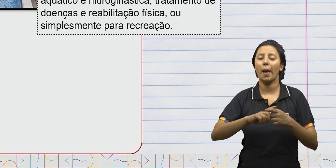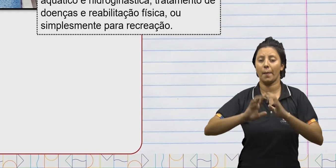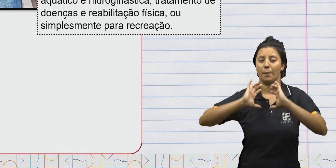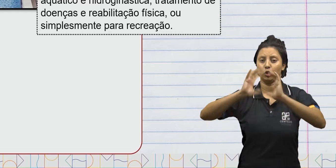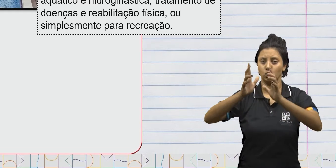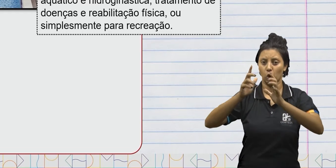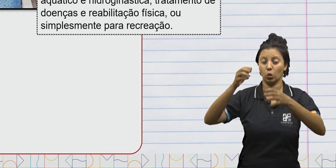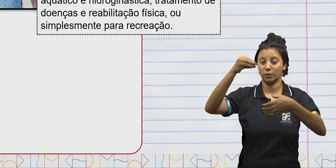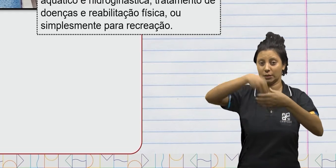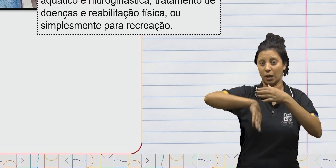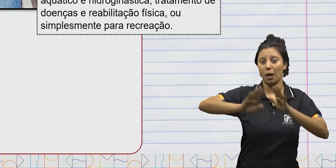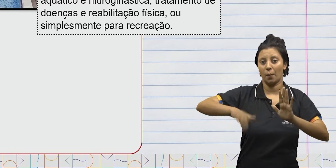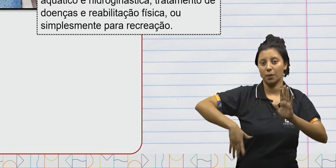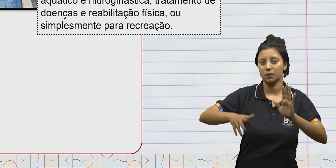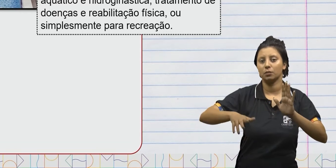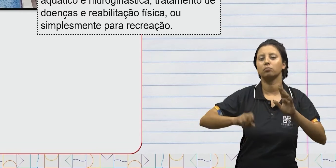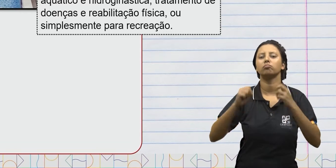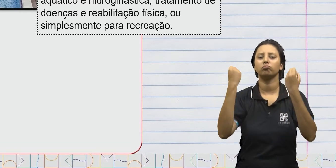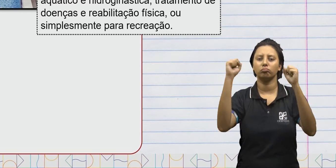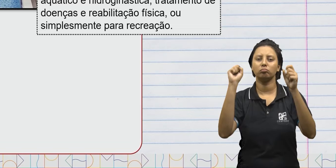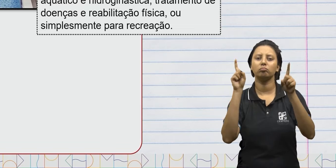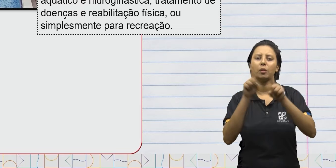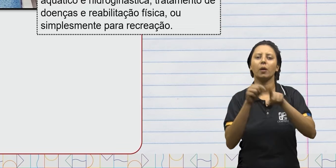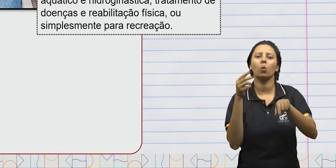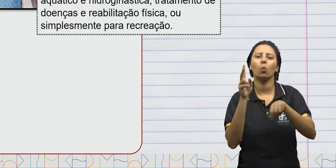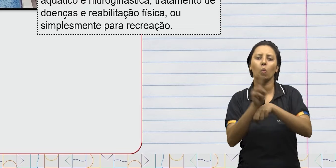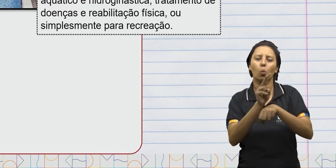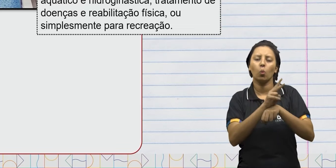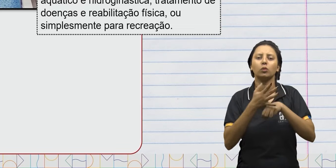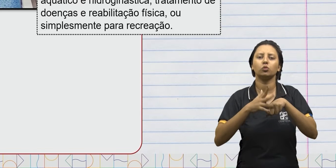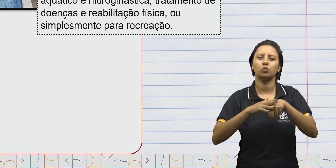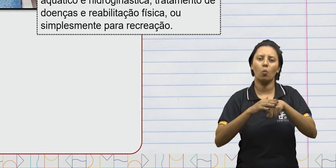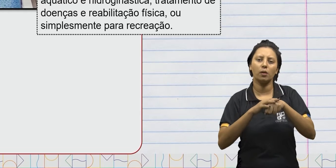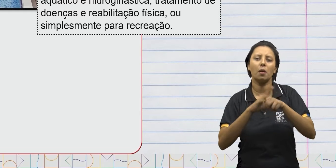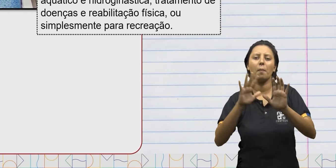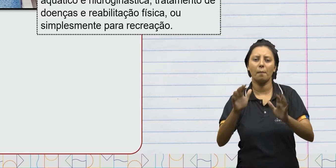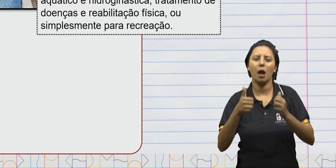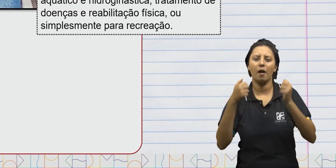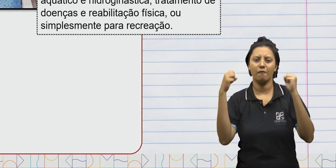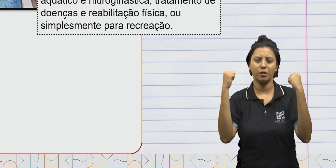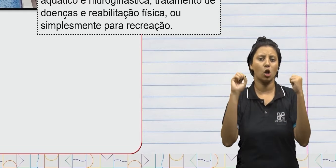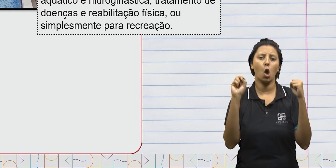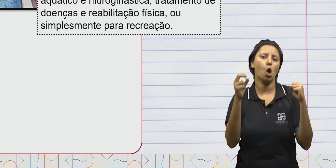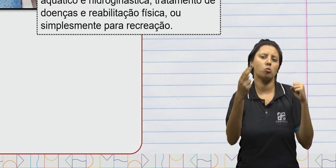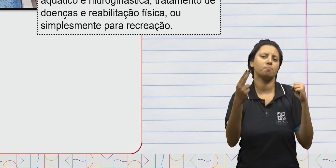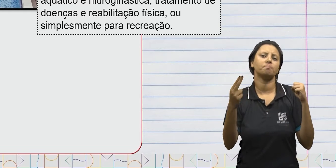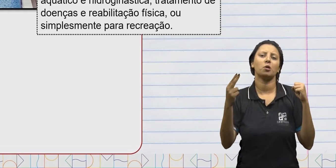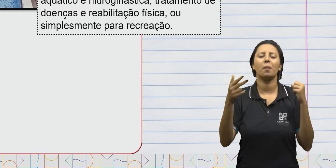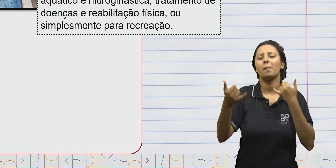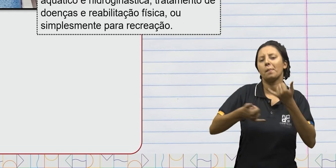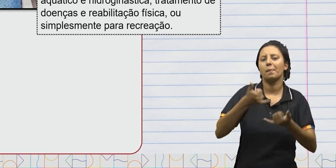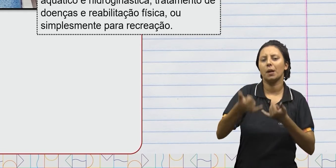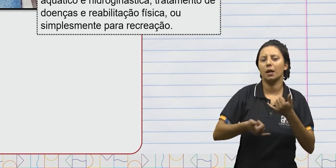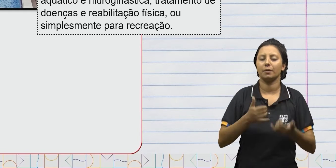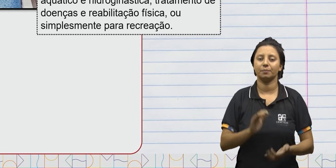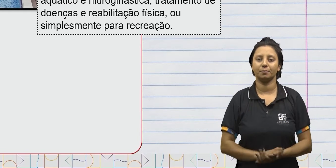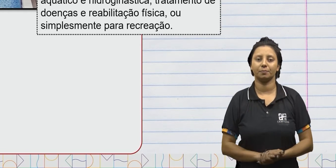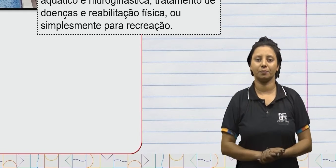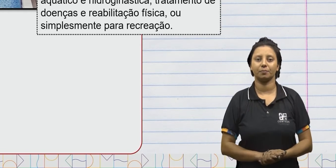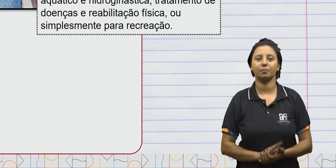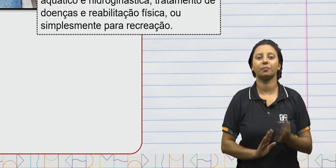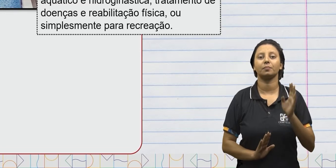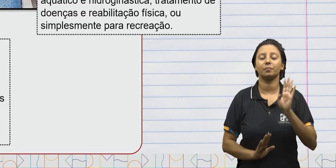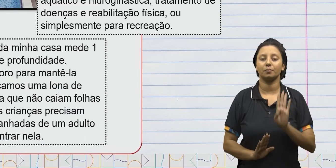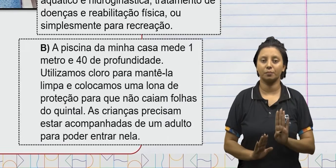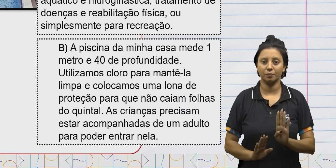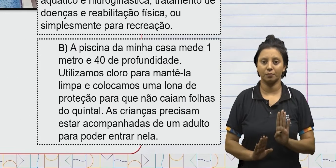e hidroginástica, tratamento de doenças e reabilitação física, ou simplesmente para recreação. Alternativa